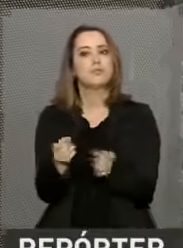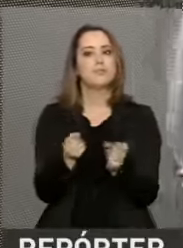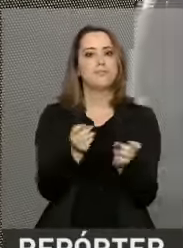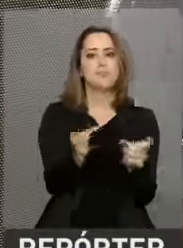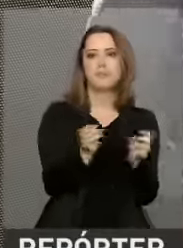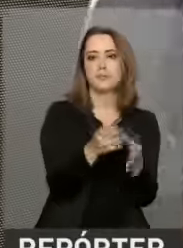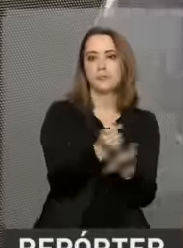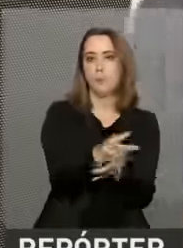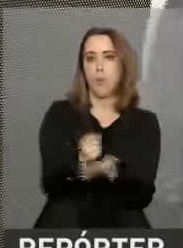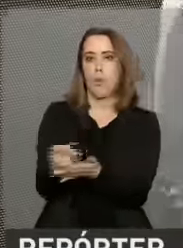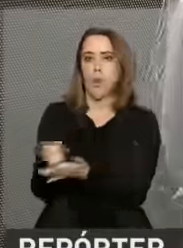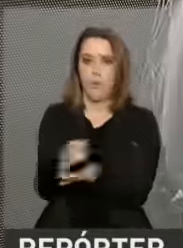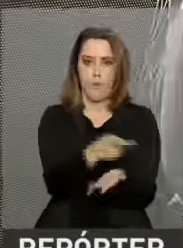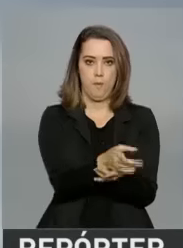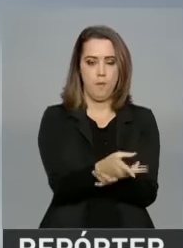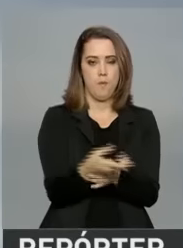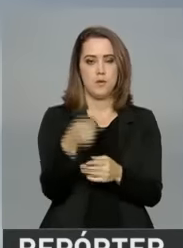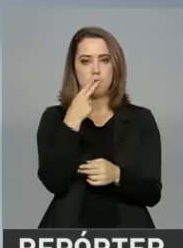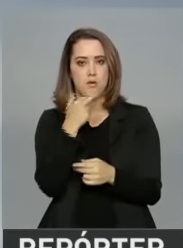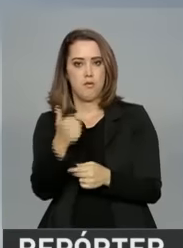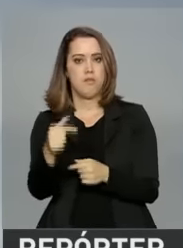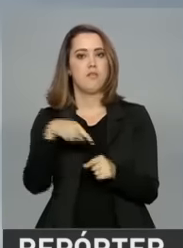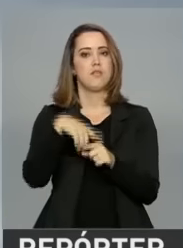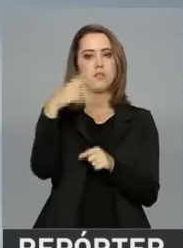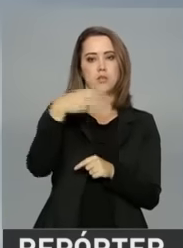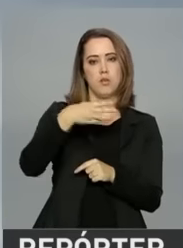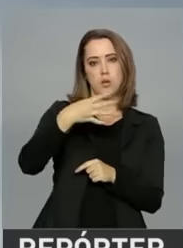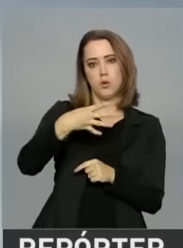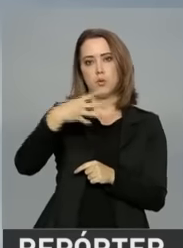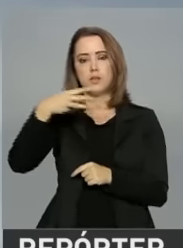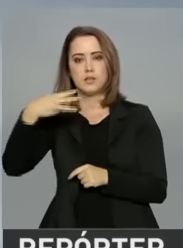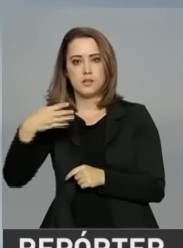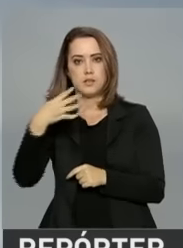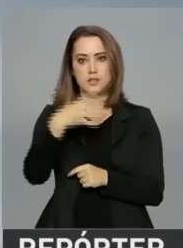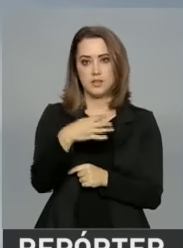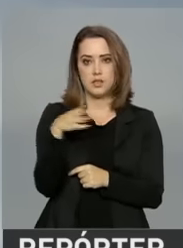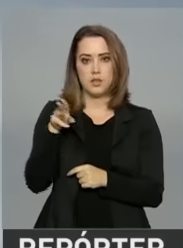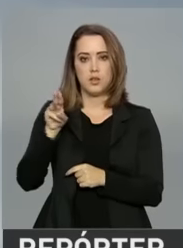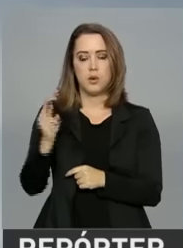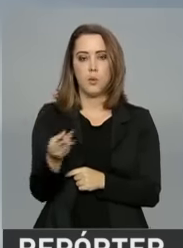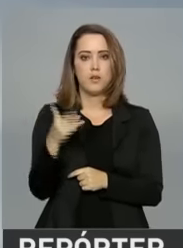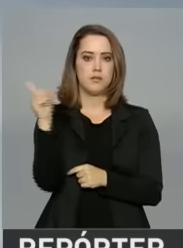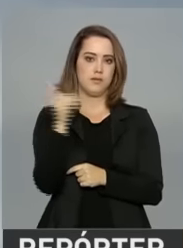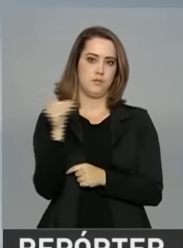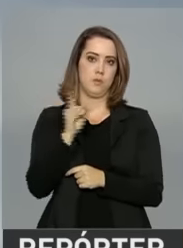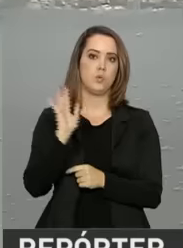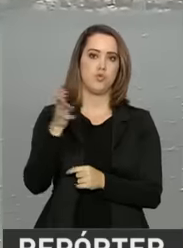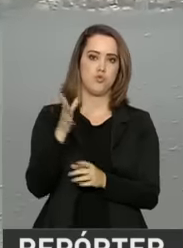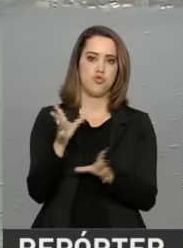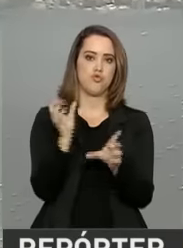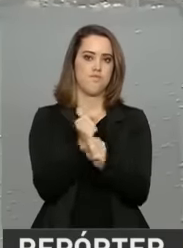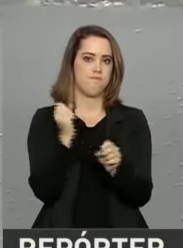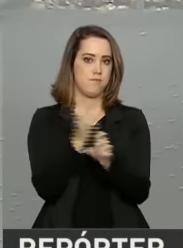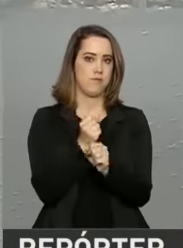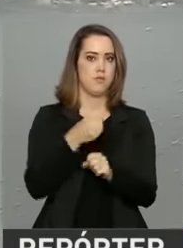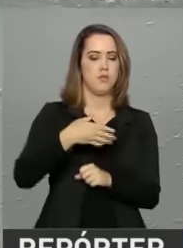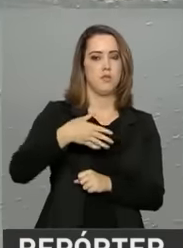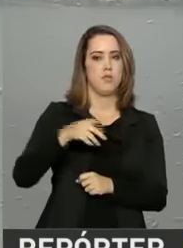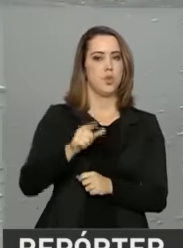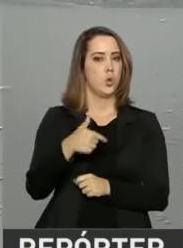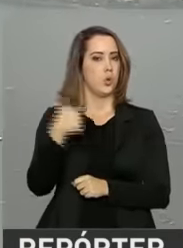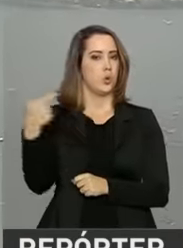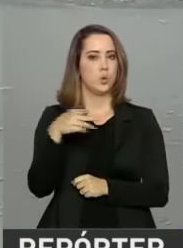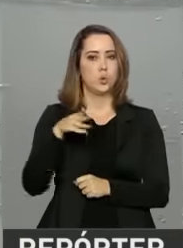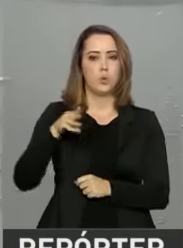totalizaram 434 Milhões de Dólares no acumulado do ano entre Janeiro e maio a receita ultrapassou 2